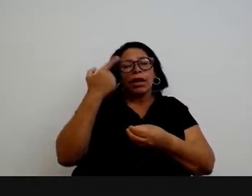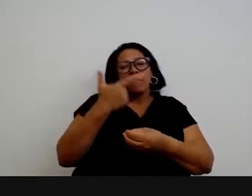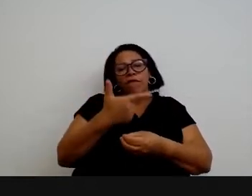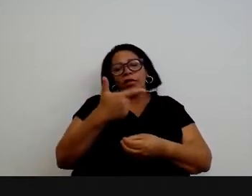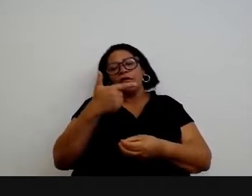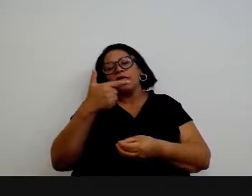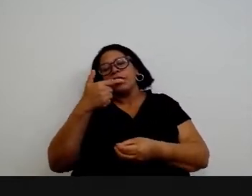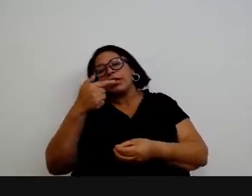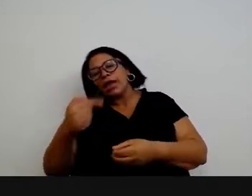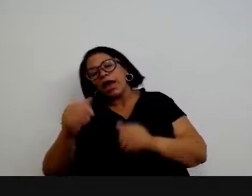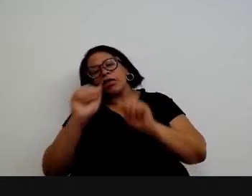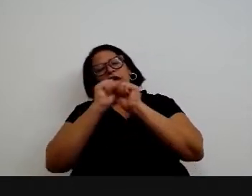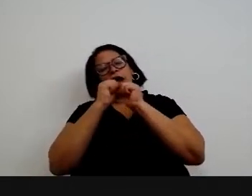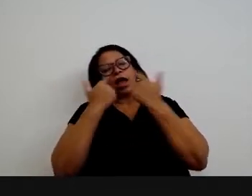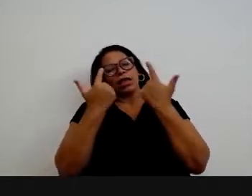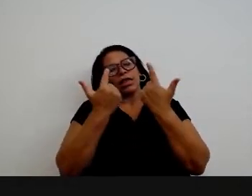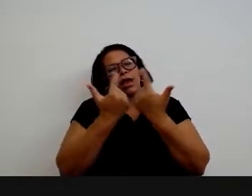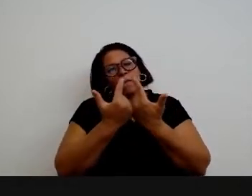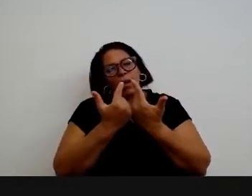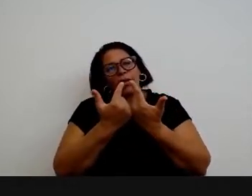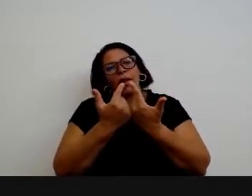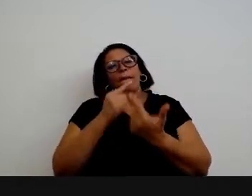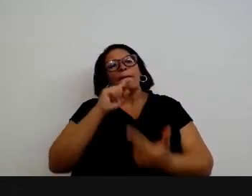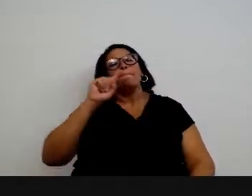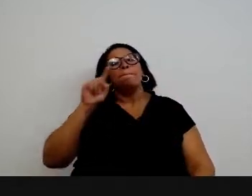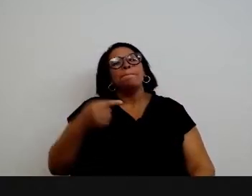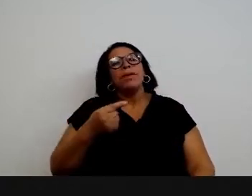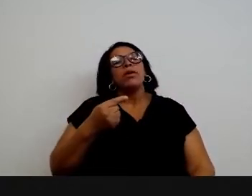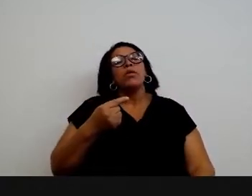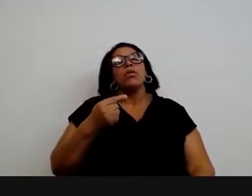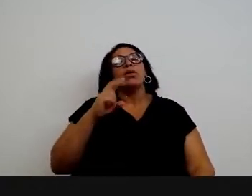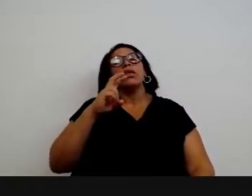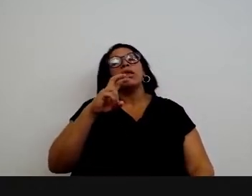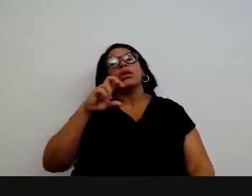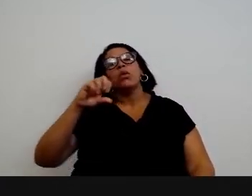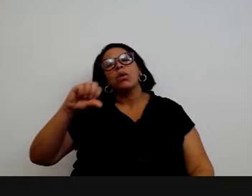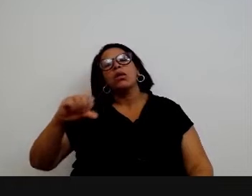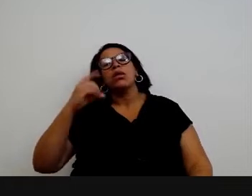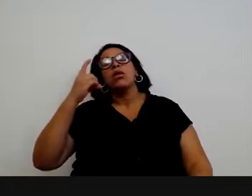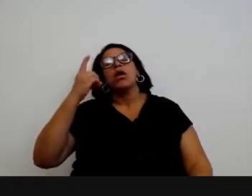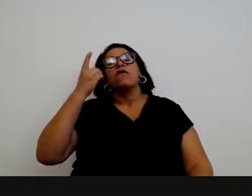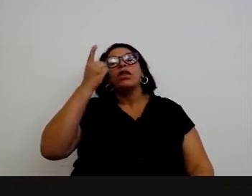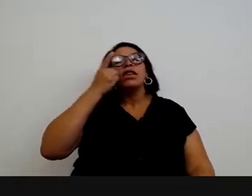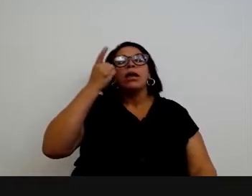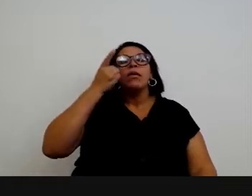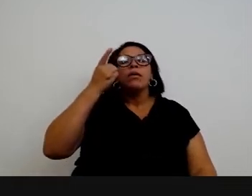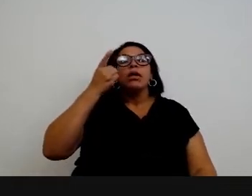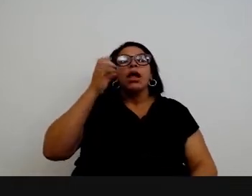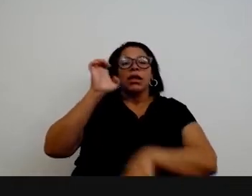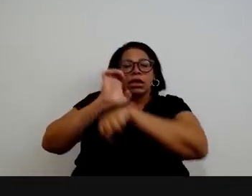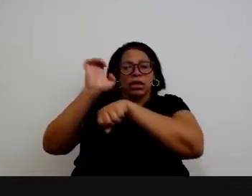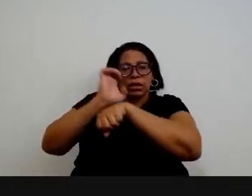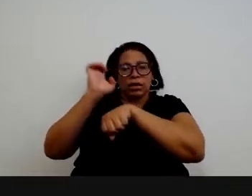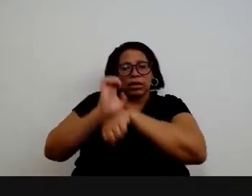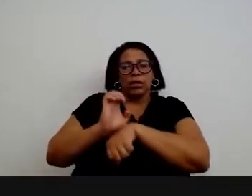as 27 Assembleias Legislativas e seus 1.059 deputados estaduais, e a forma como eu carrego 5.568